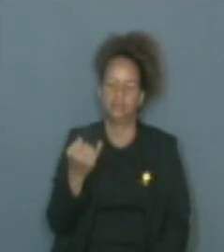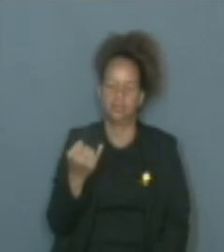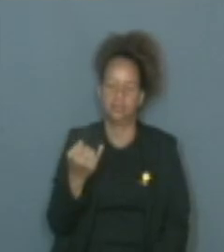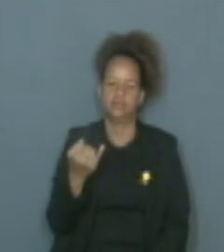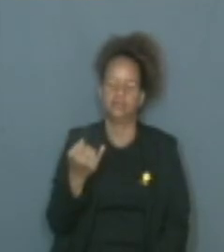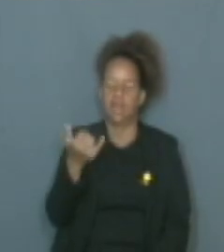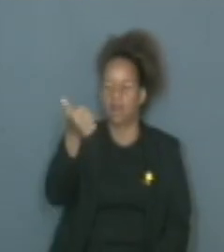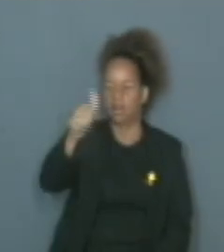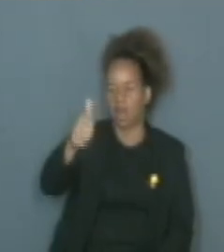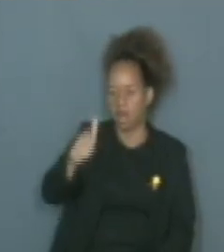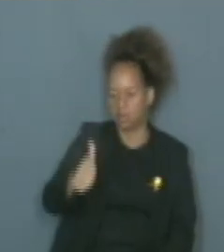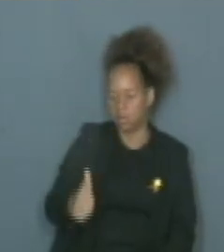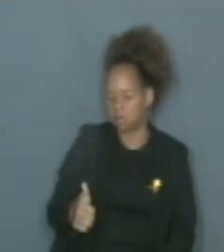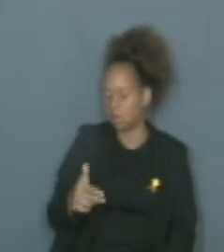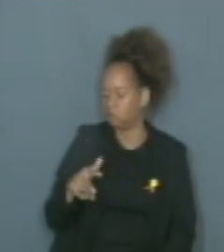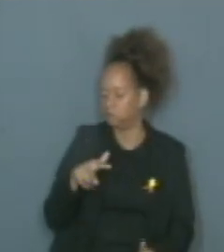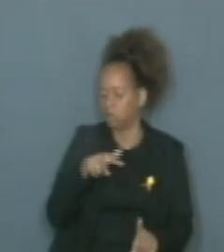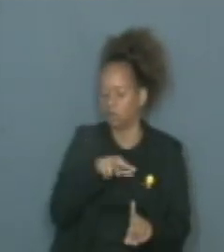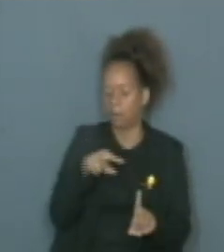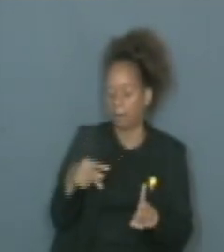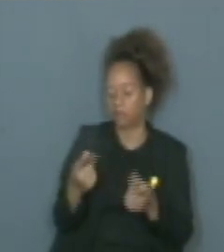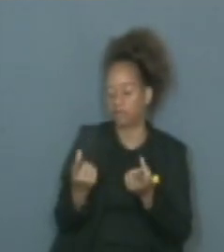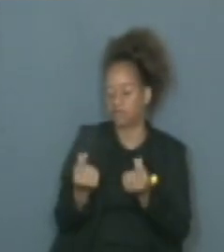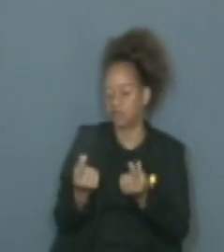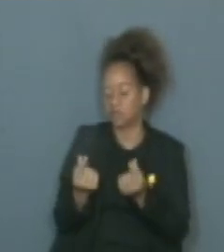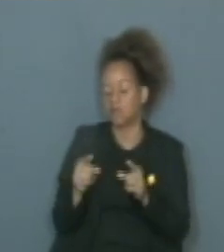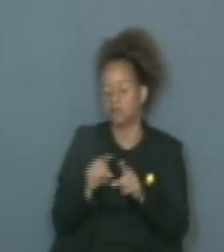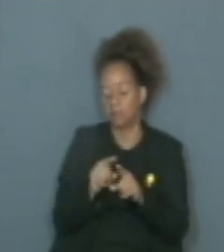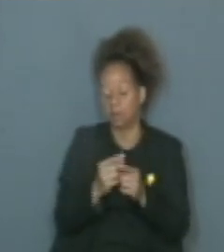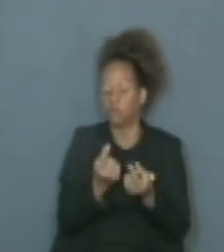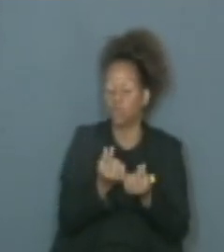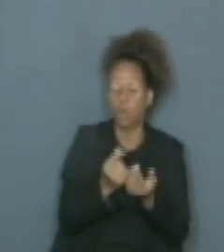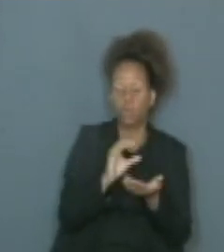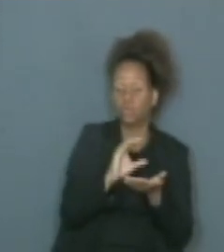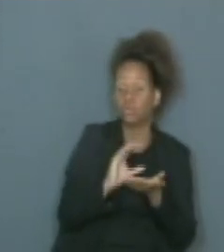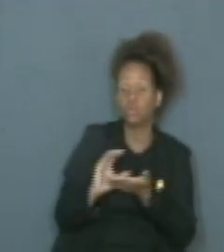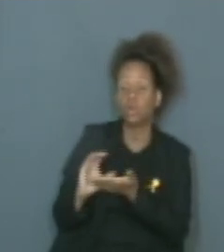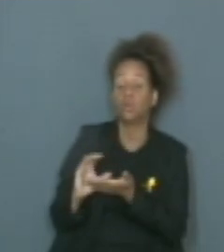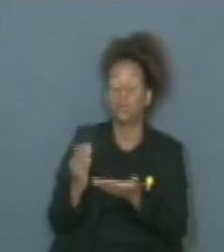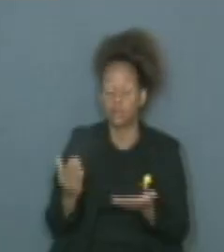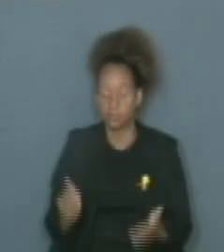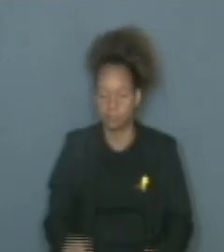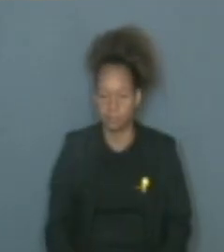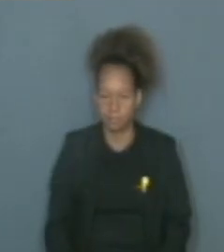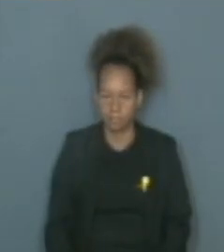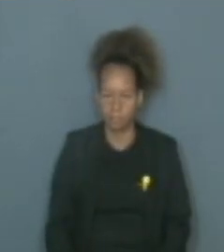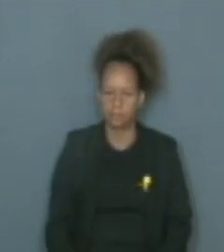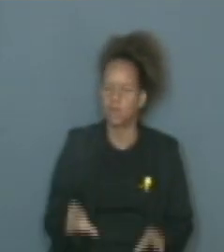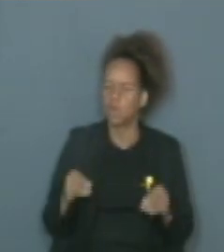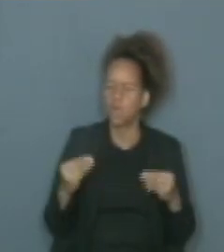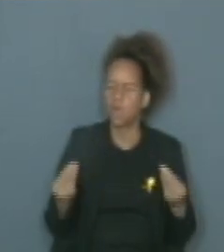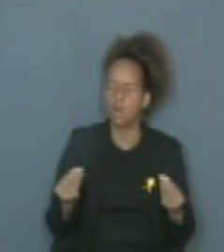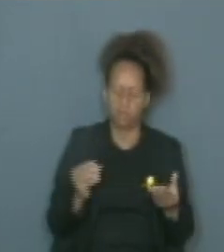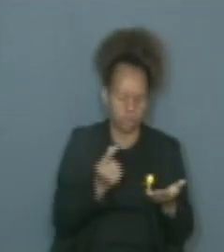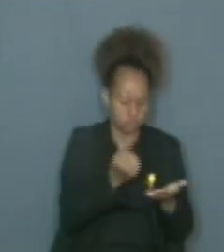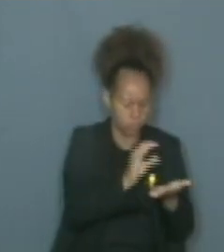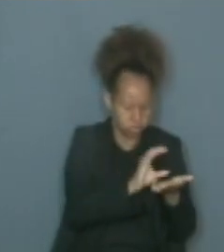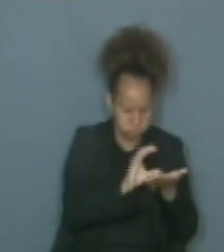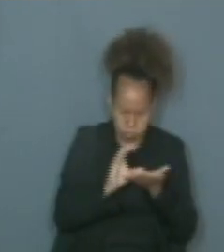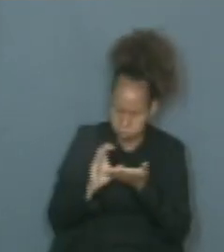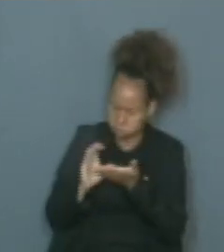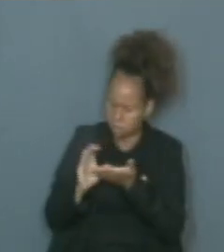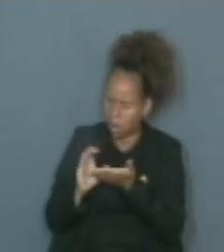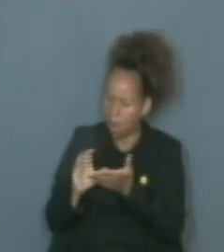da análise do aspecto financeiro e do orçamento. Como é que vai se dar a destinação? Qual